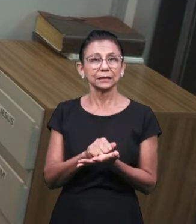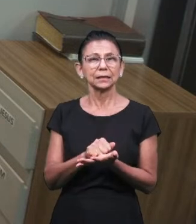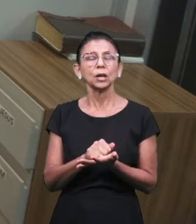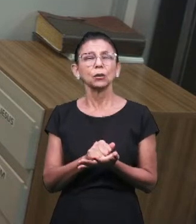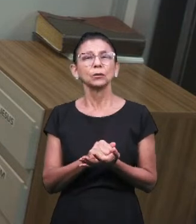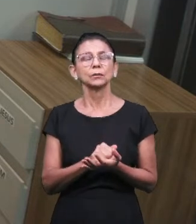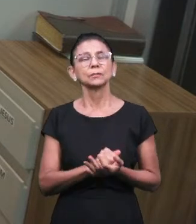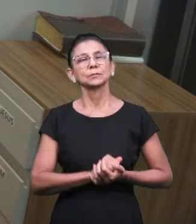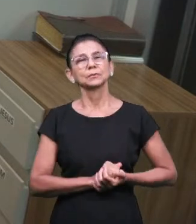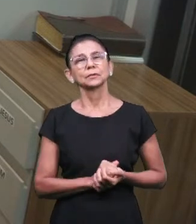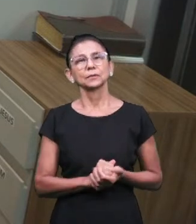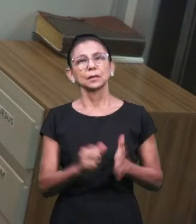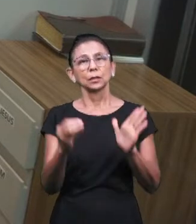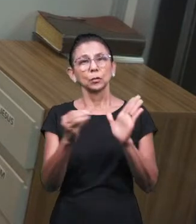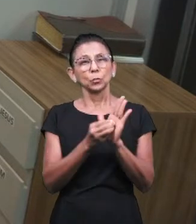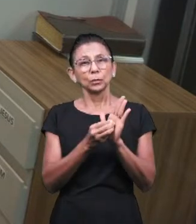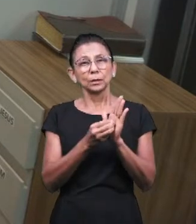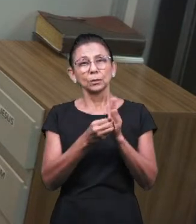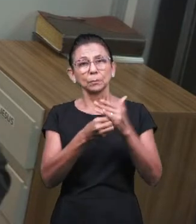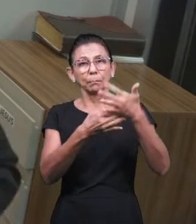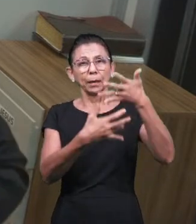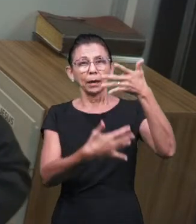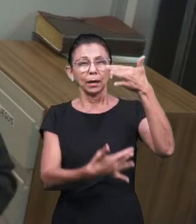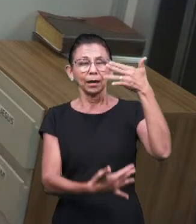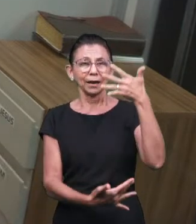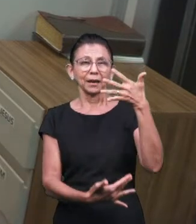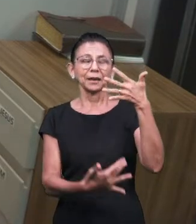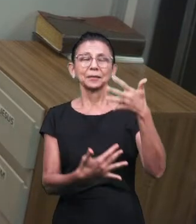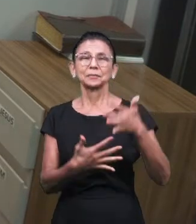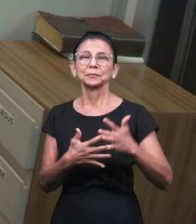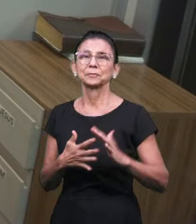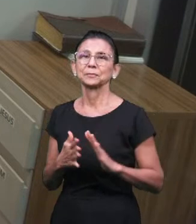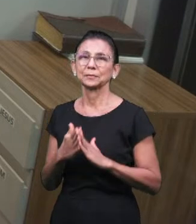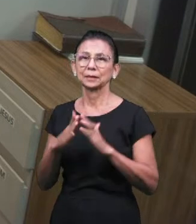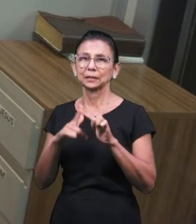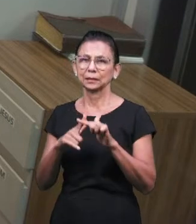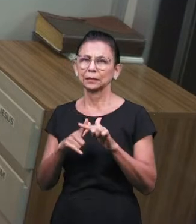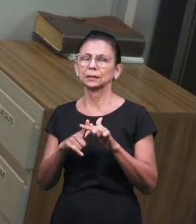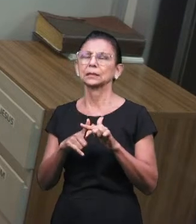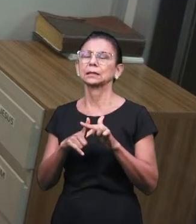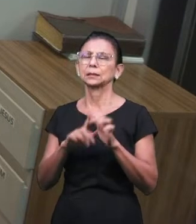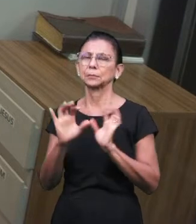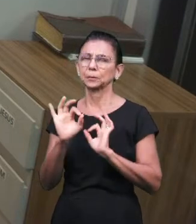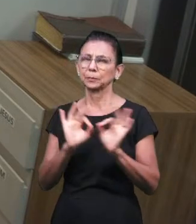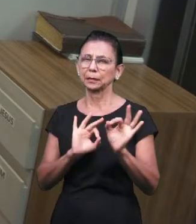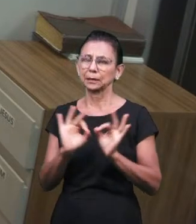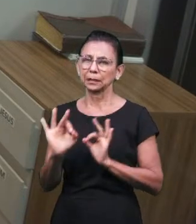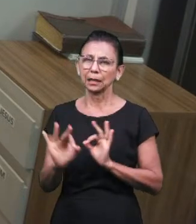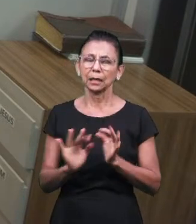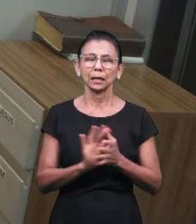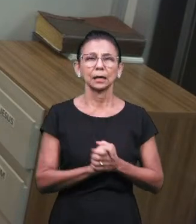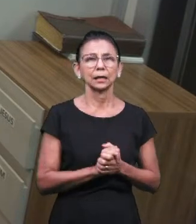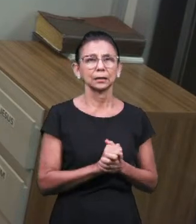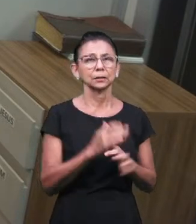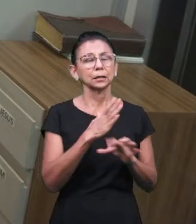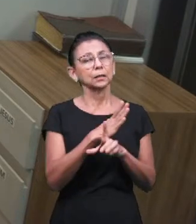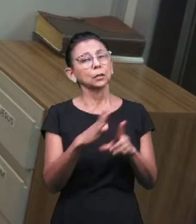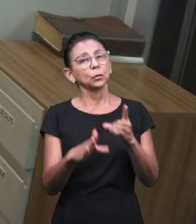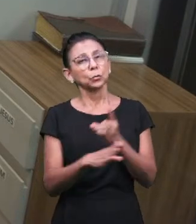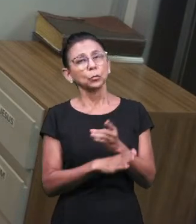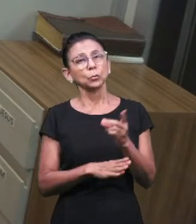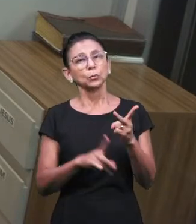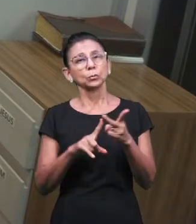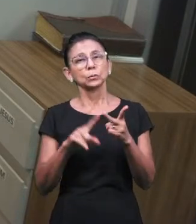muitos conteúdos que a Igreja Cristã Maranata tem produzido, né? Os próprios pré-cultos, os cultos, a escola